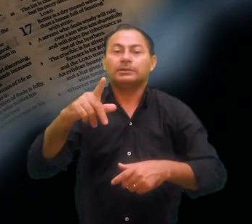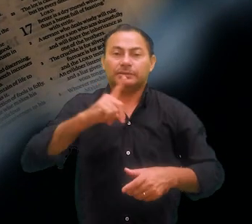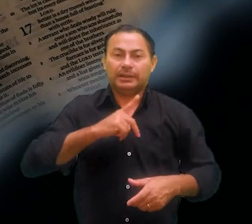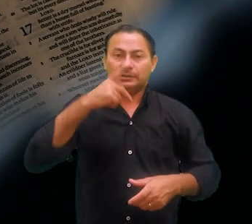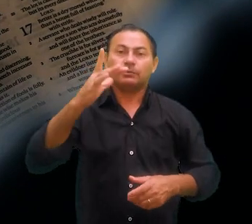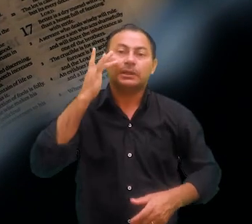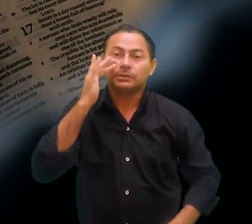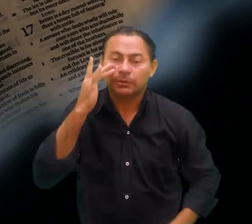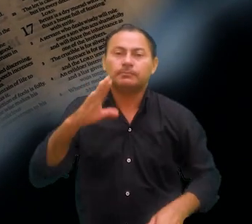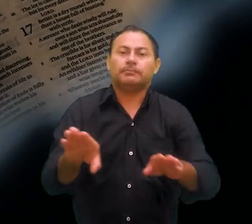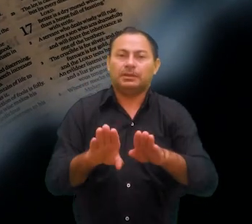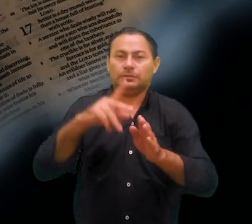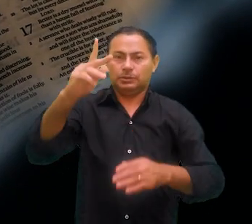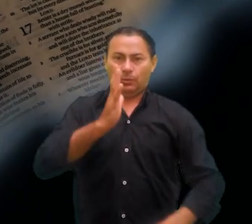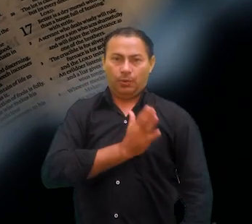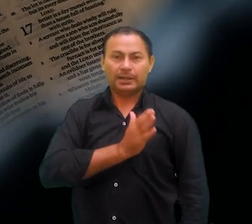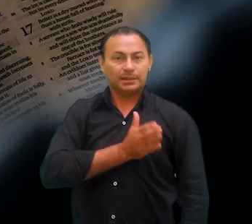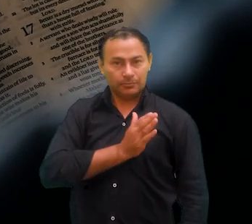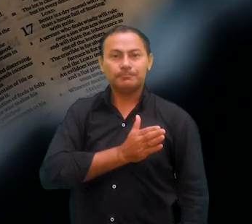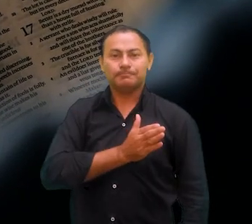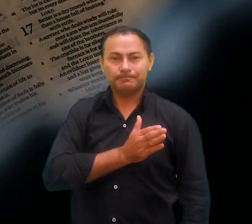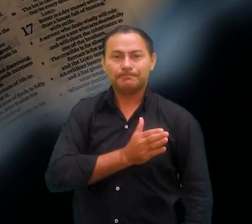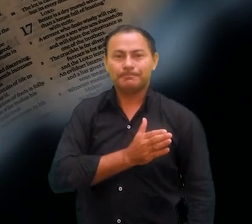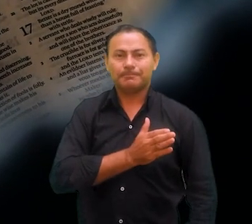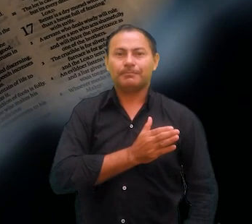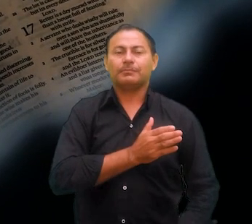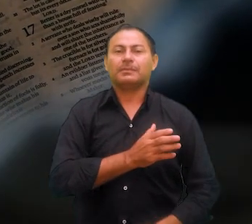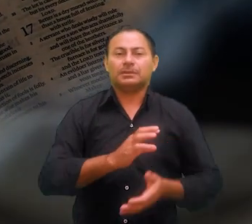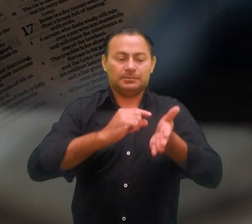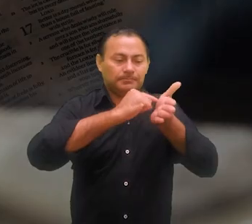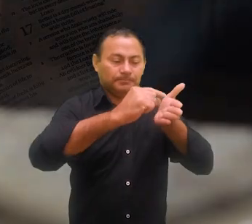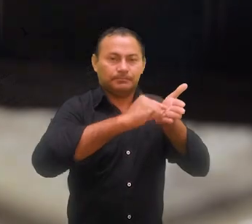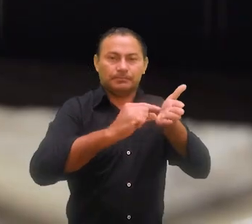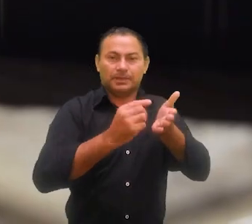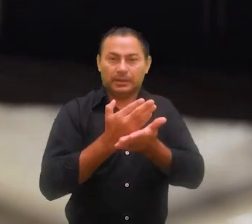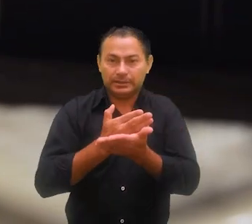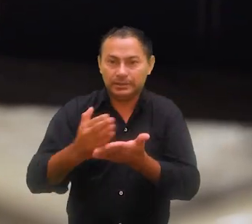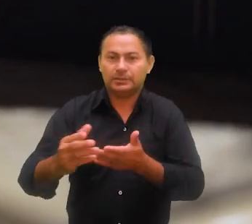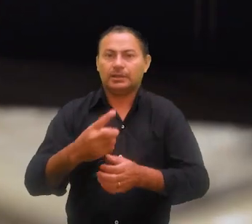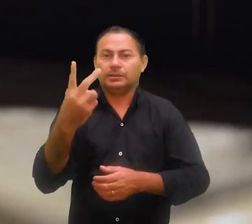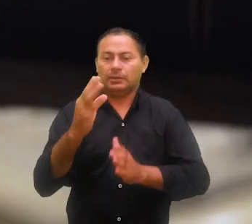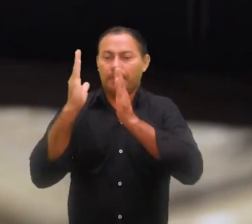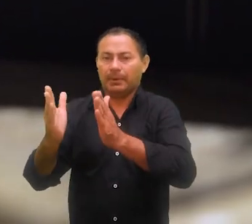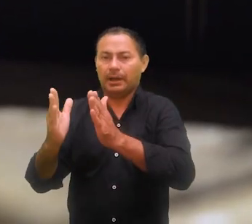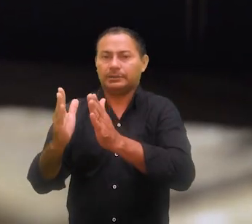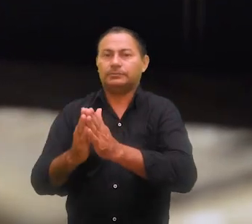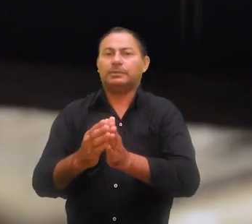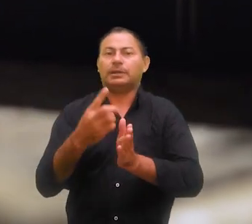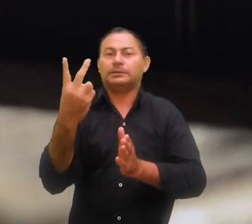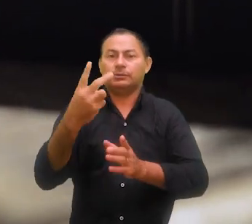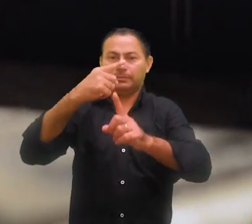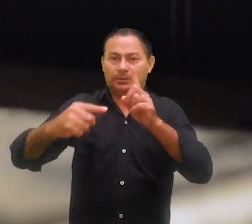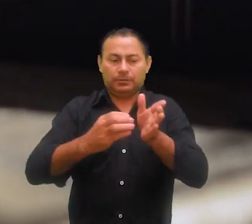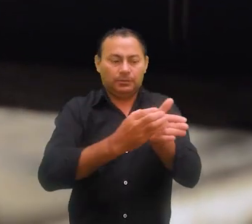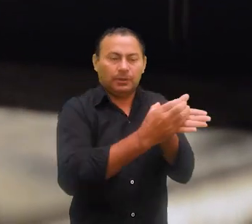onde estiver o seu tesouro, aí também estará o seu coração. Estes versículos dão início à segunda parte ou